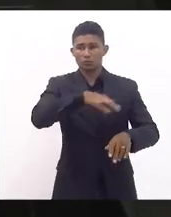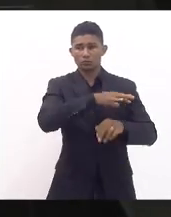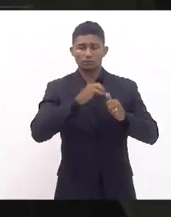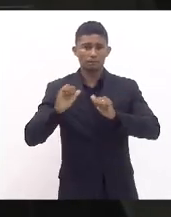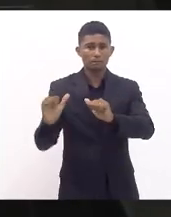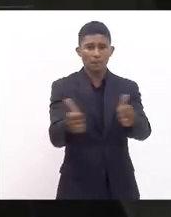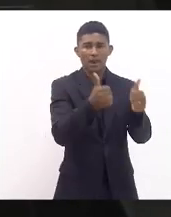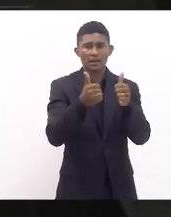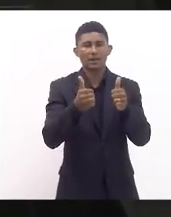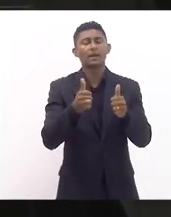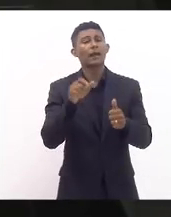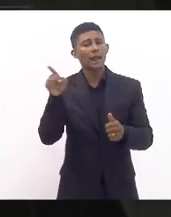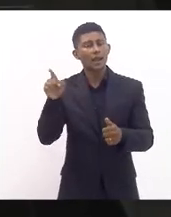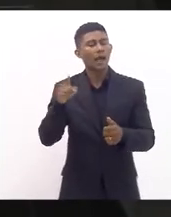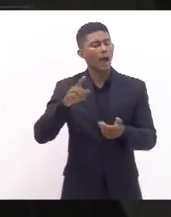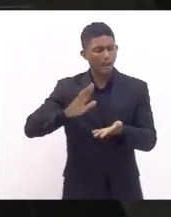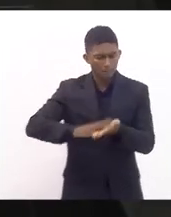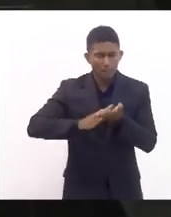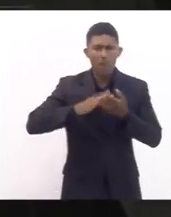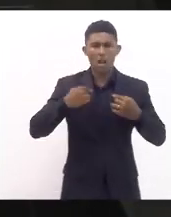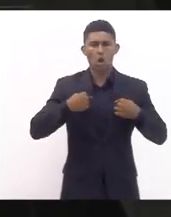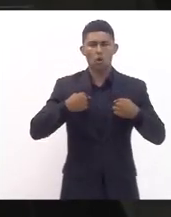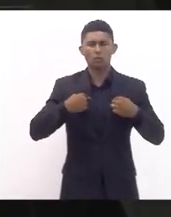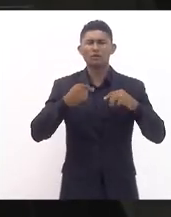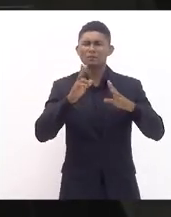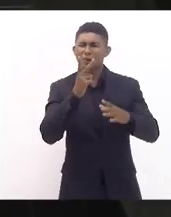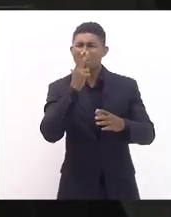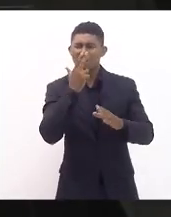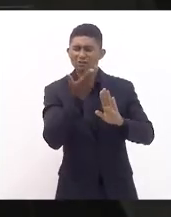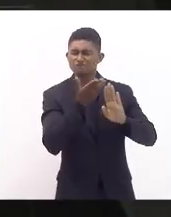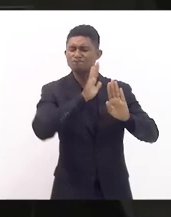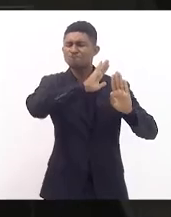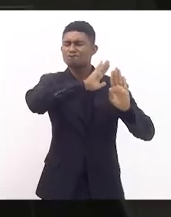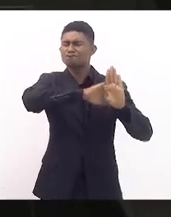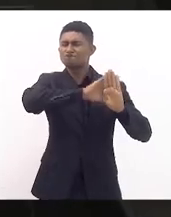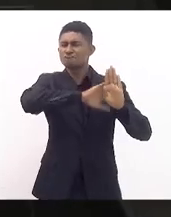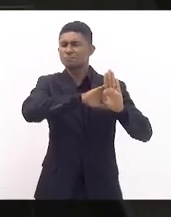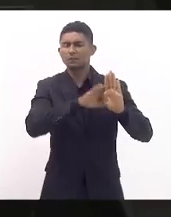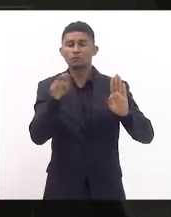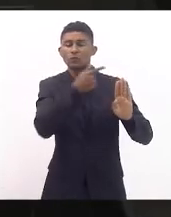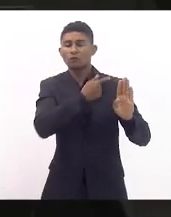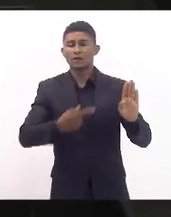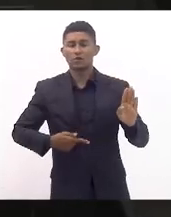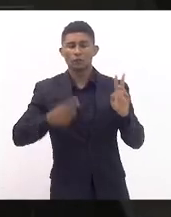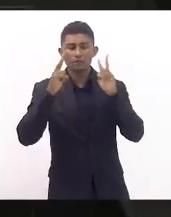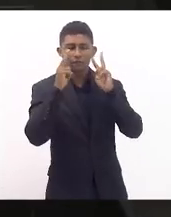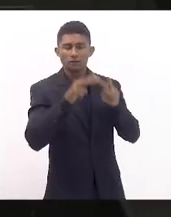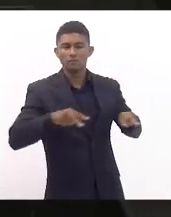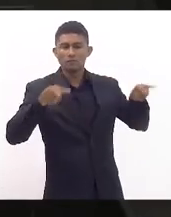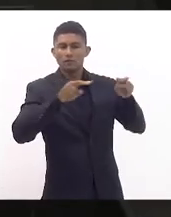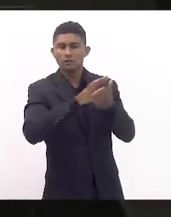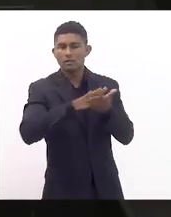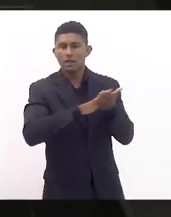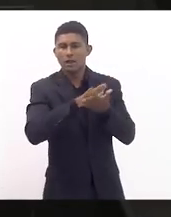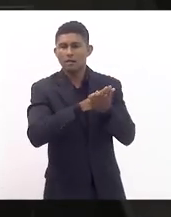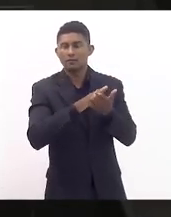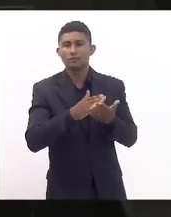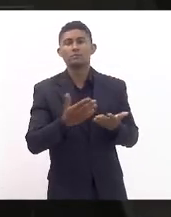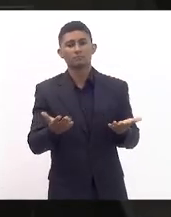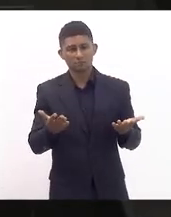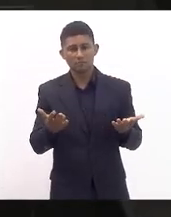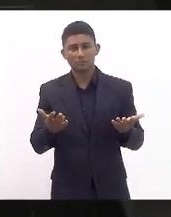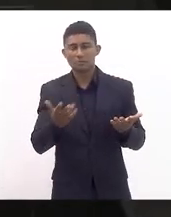teceu elogios. Mas pelas costas do governador, pelas costas da deputada Célia